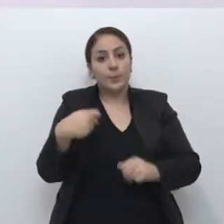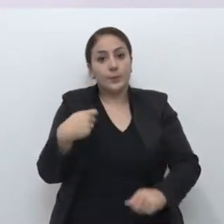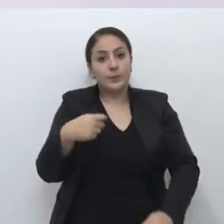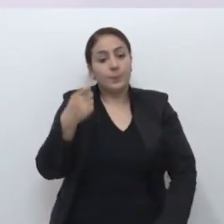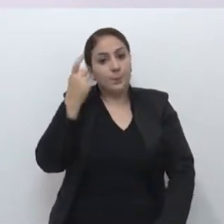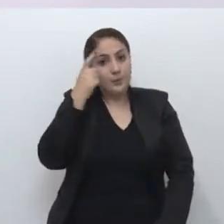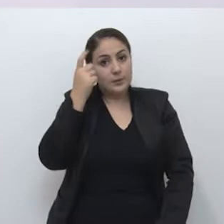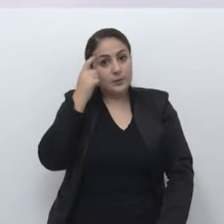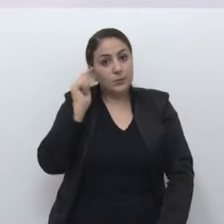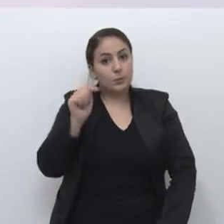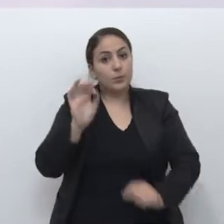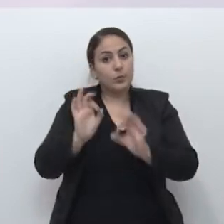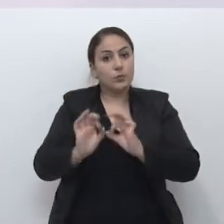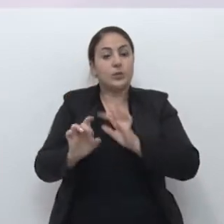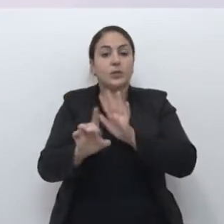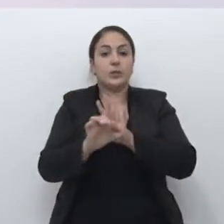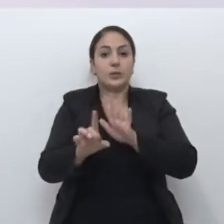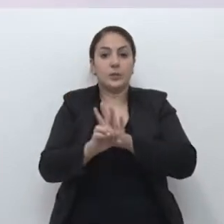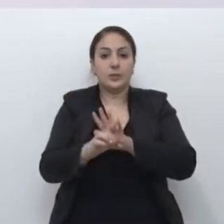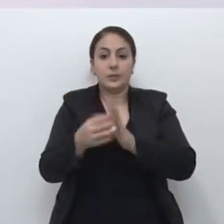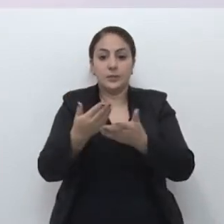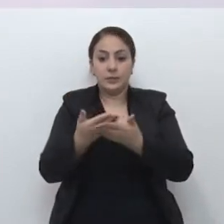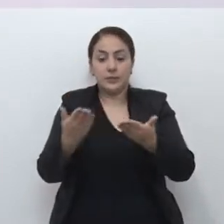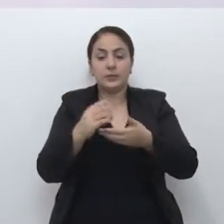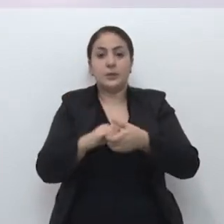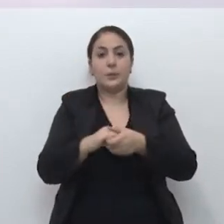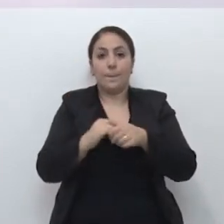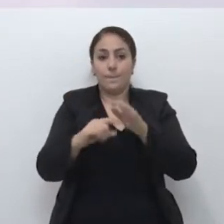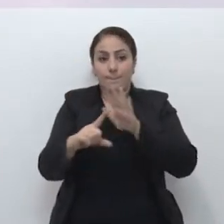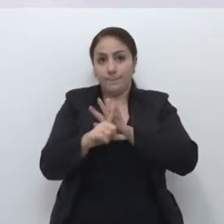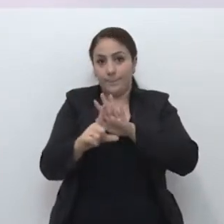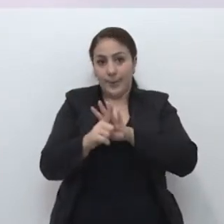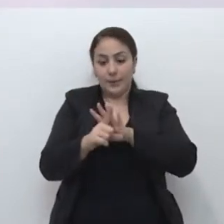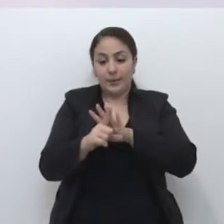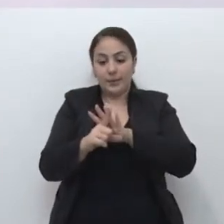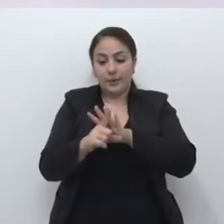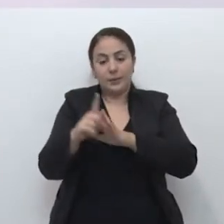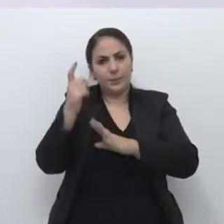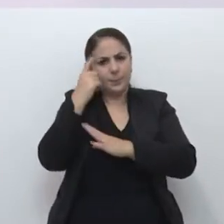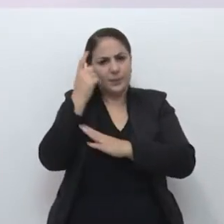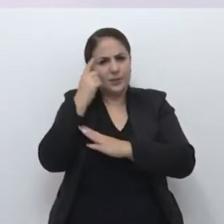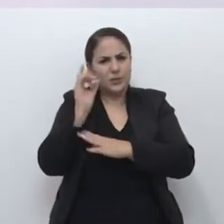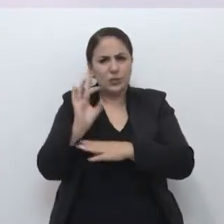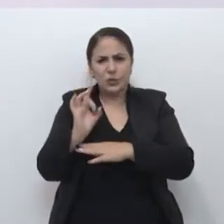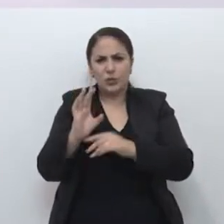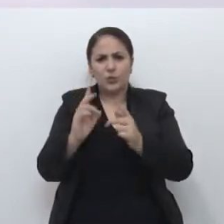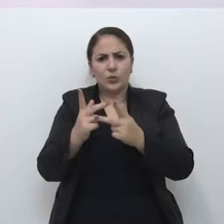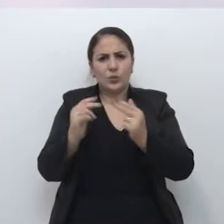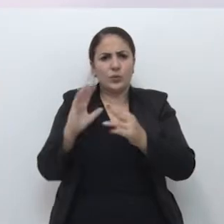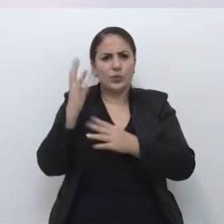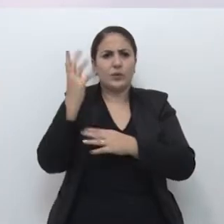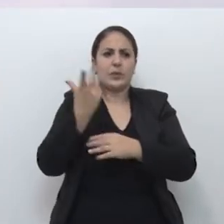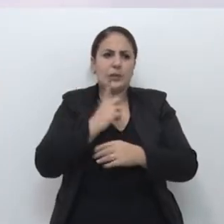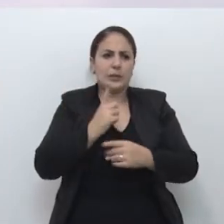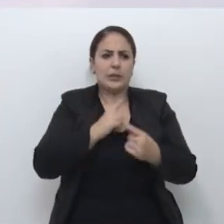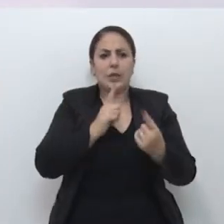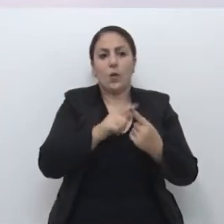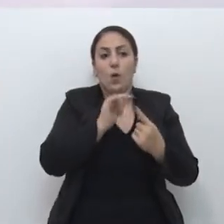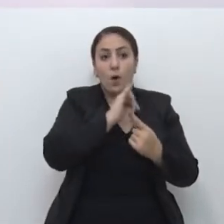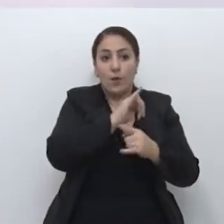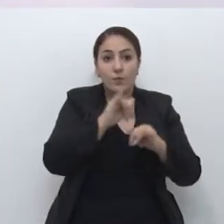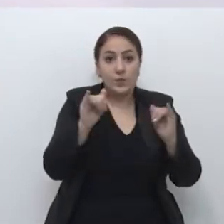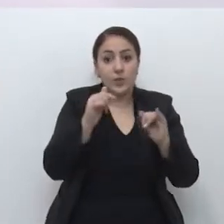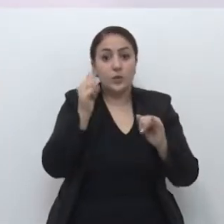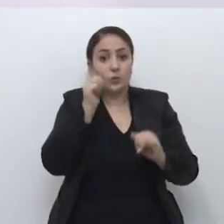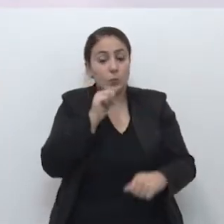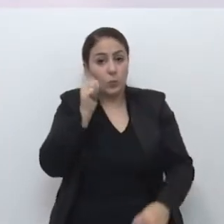que, ao se pensar um projeto de lei desses, uma lei dessas, se pense não só no fato de ter lá um aviso